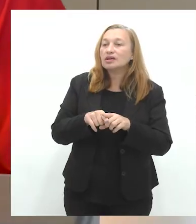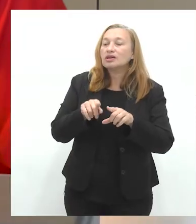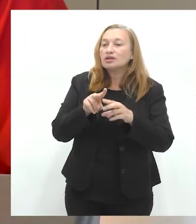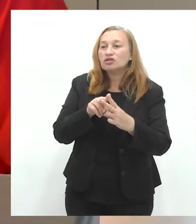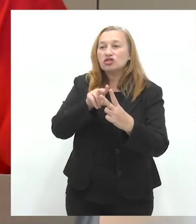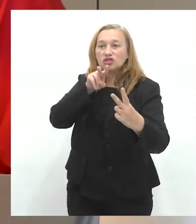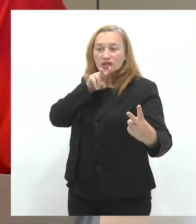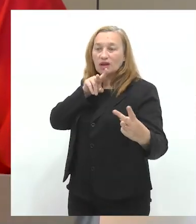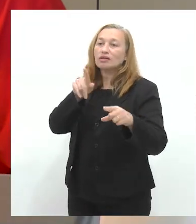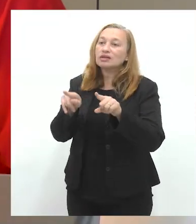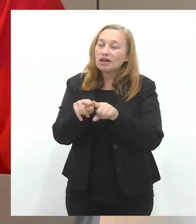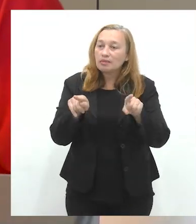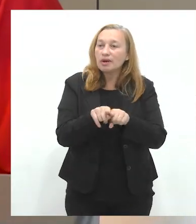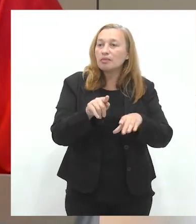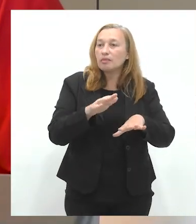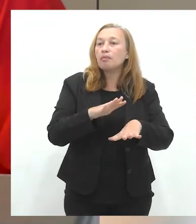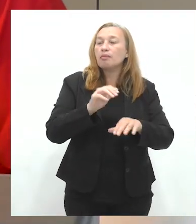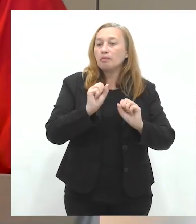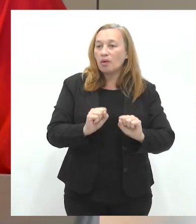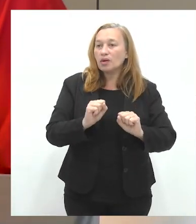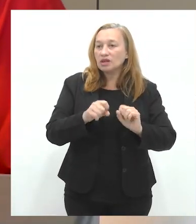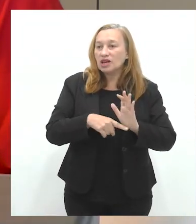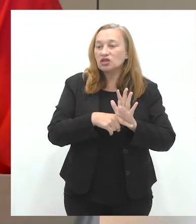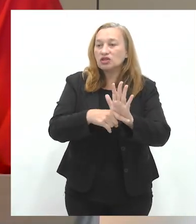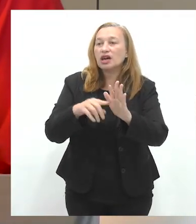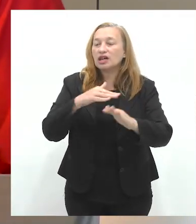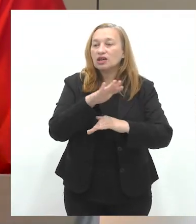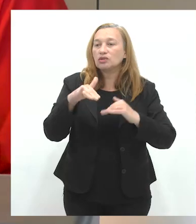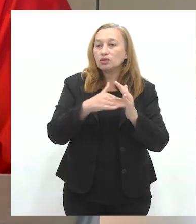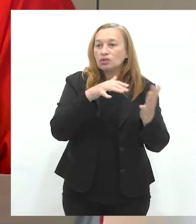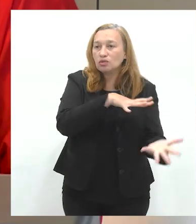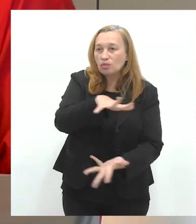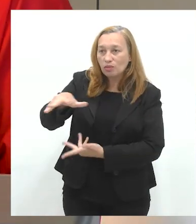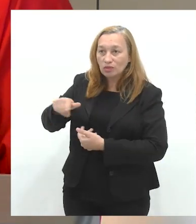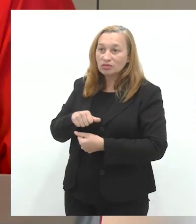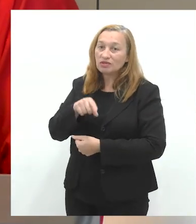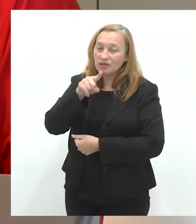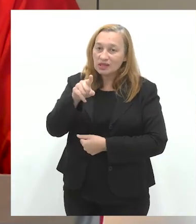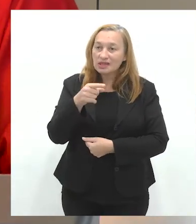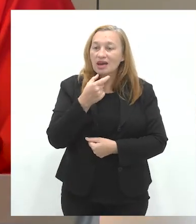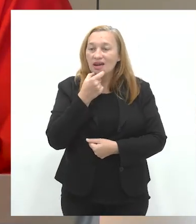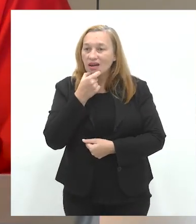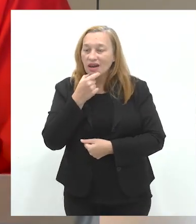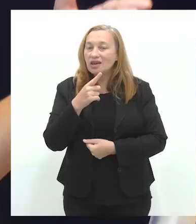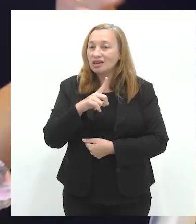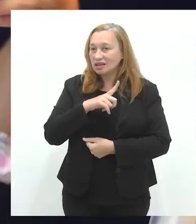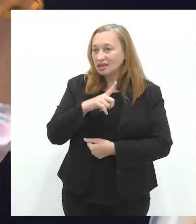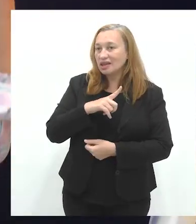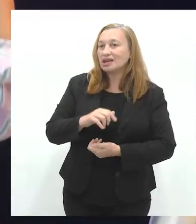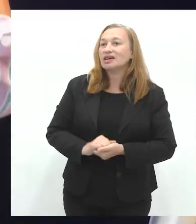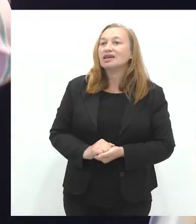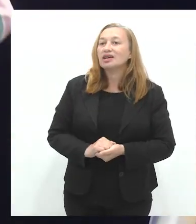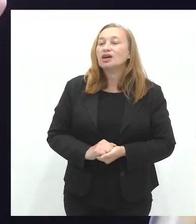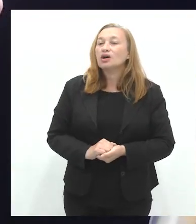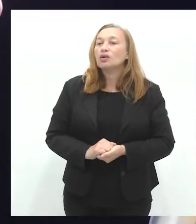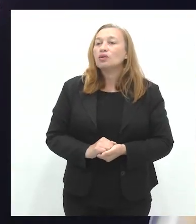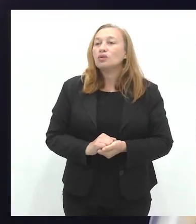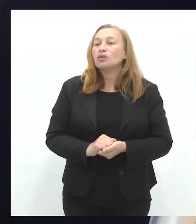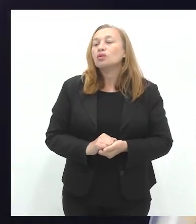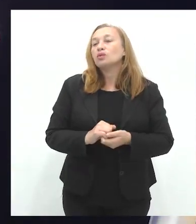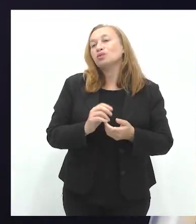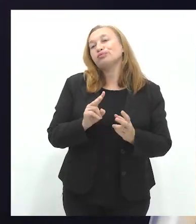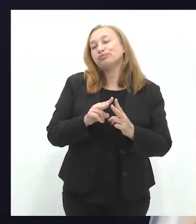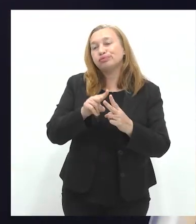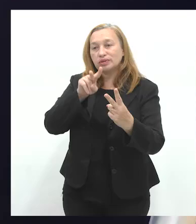amplo ainda, né? Você pode atender muito mais um Brasil, um mundo afora, né? Ainda mais bilíngue, No digital a gente escala,